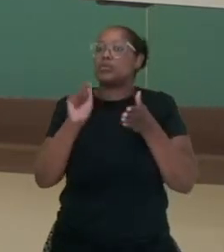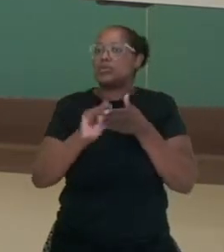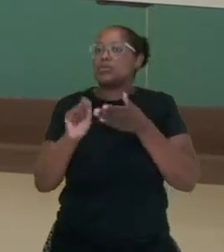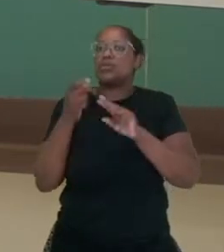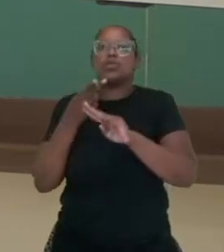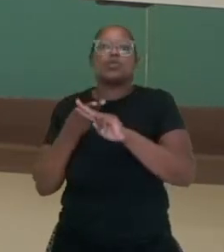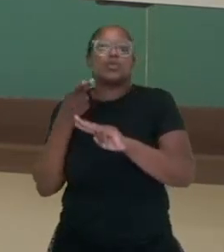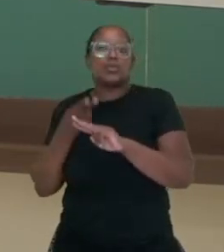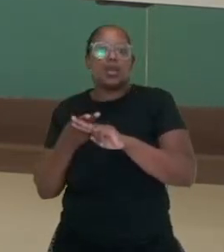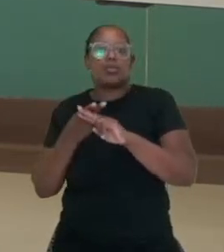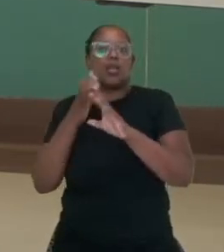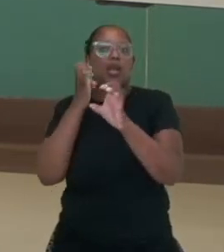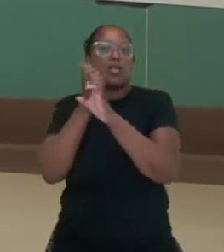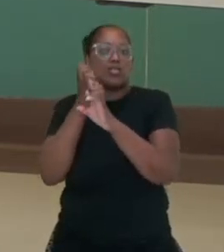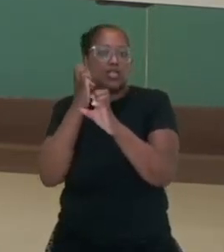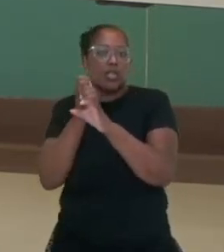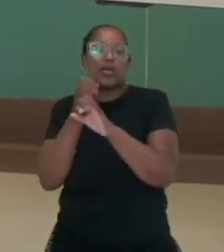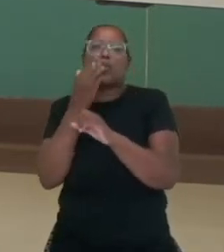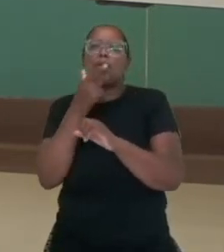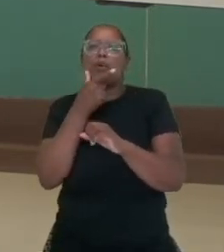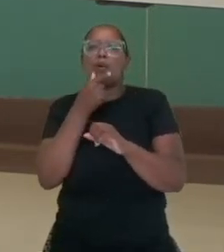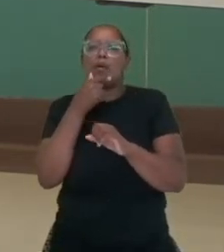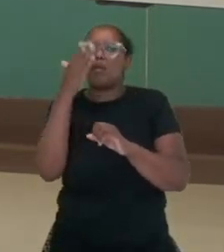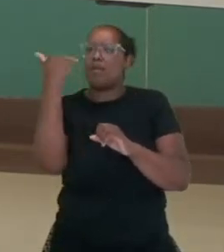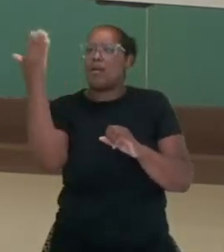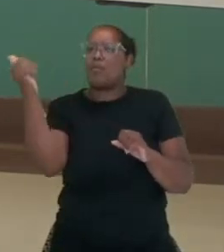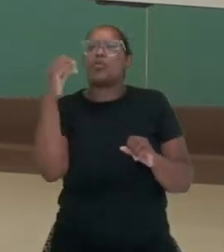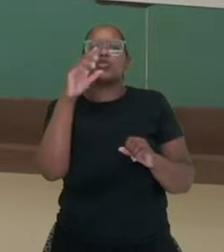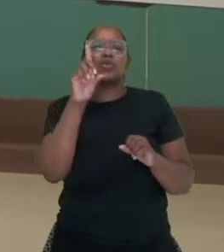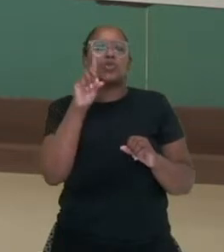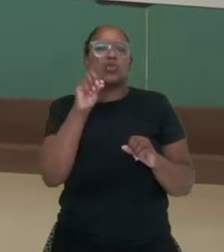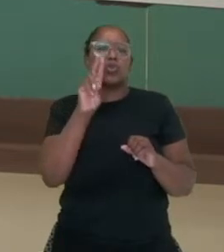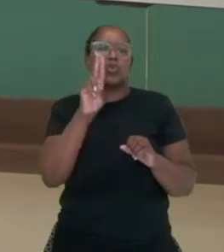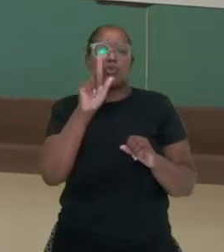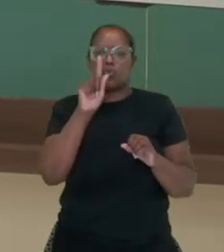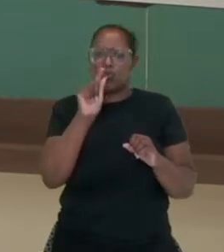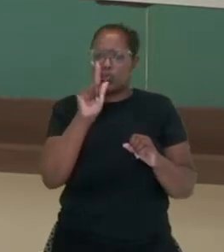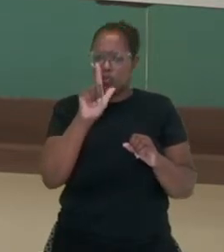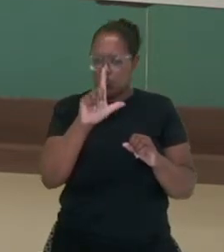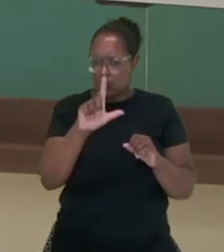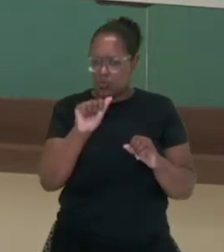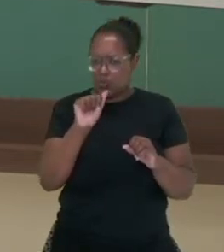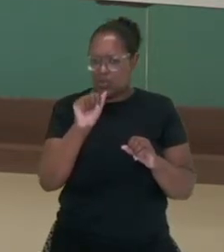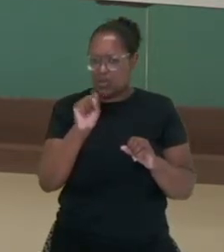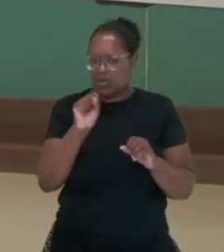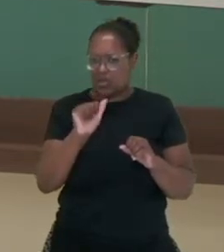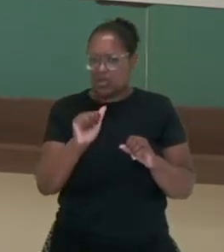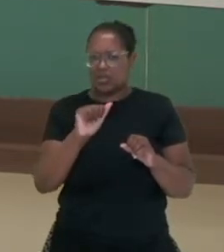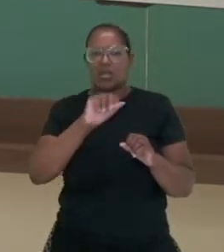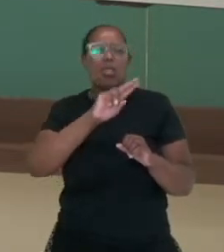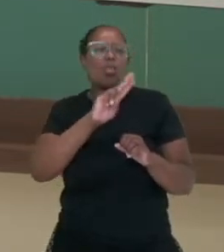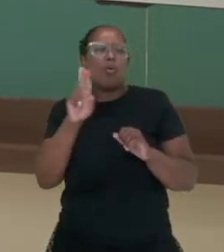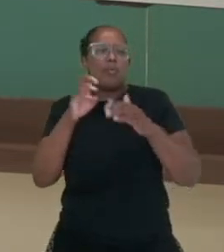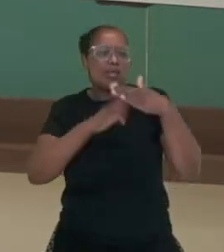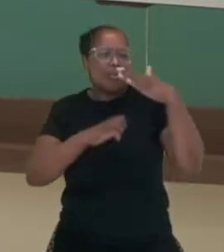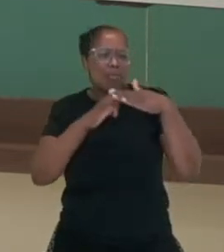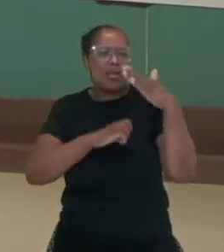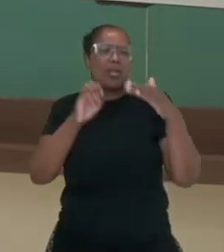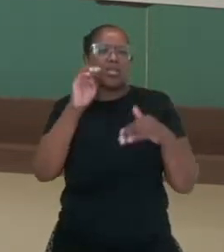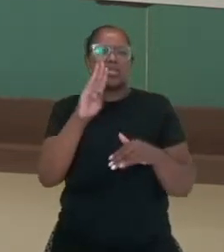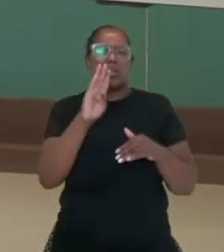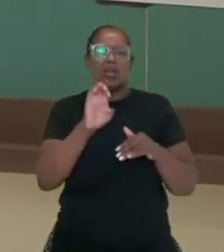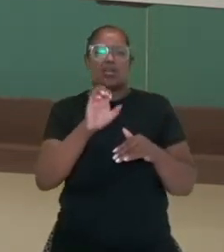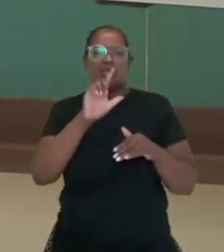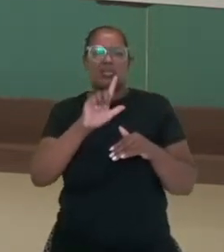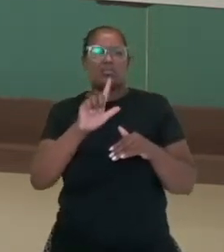pelos engenheiros Douglas Hink e Hai Yang, da Bell Labs. E por que eles usaram